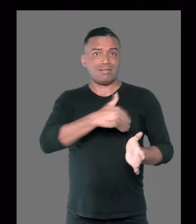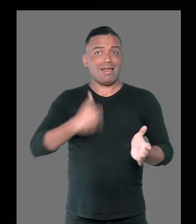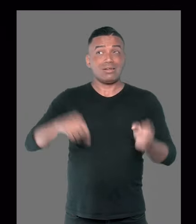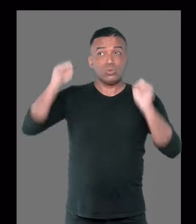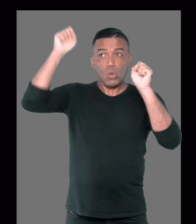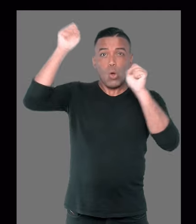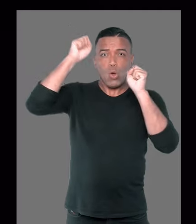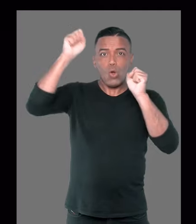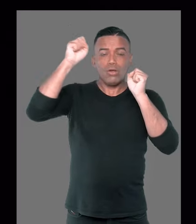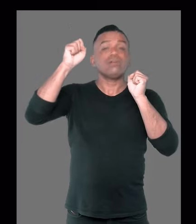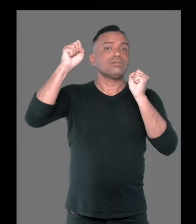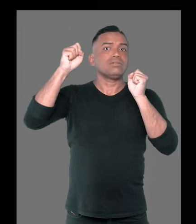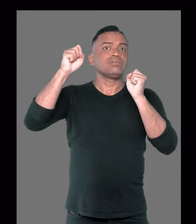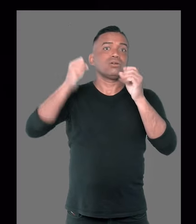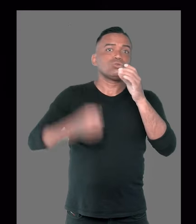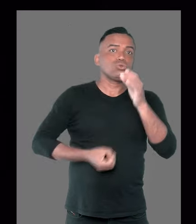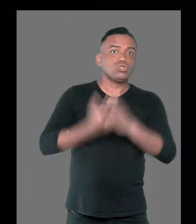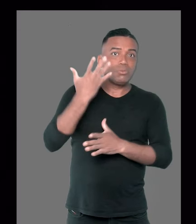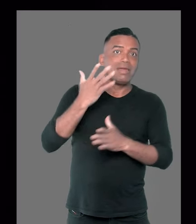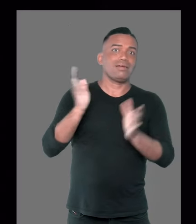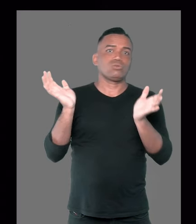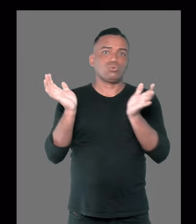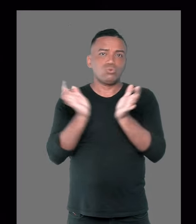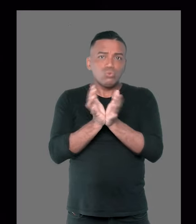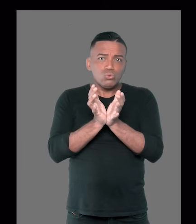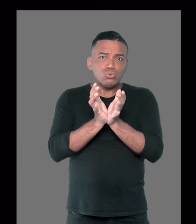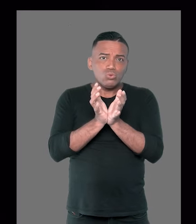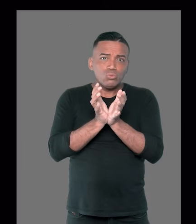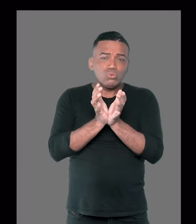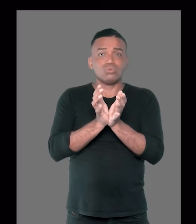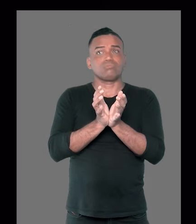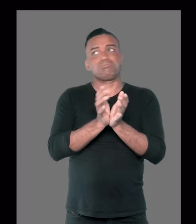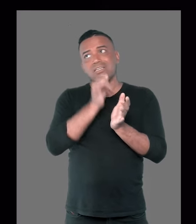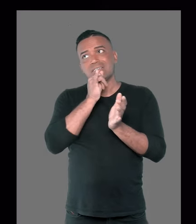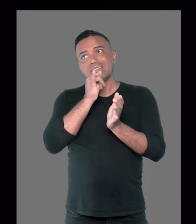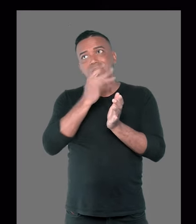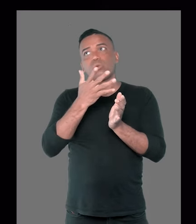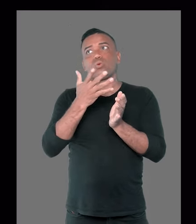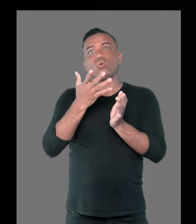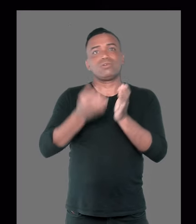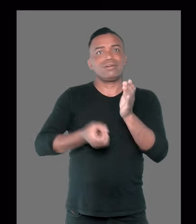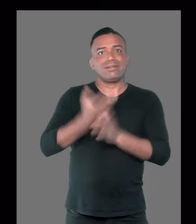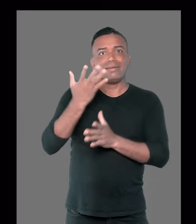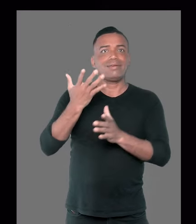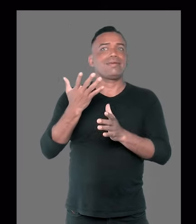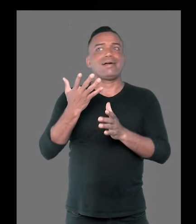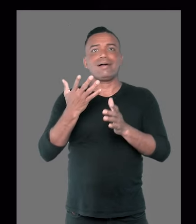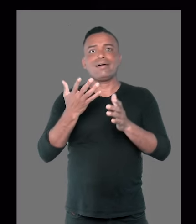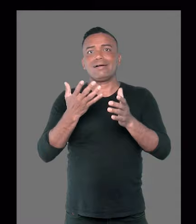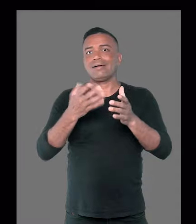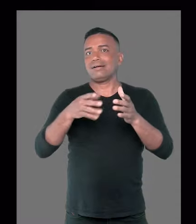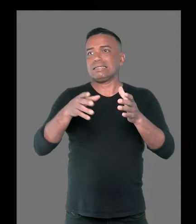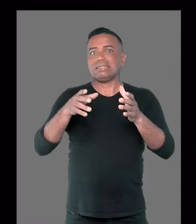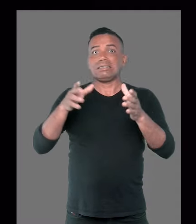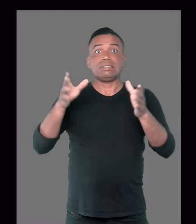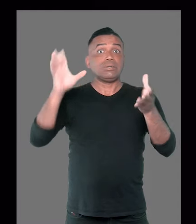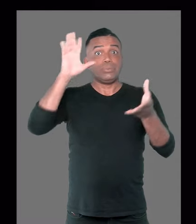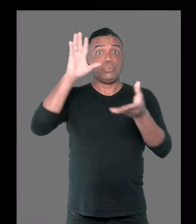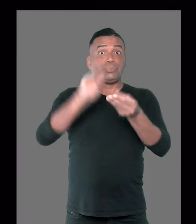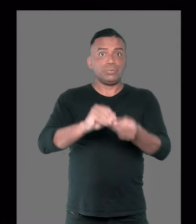processo de formação desses desses grupos que por sua vez é o que cria as bolhas de filtro e os processos de